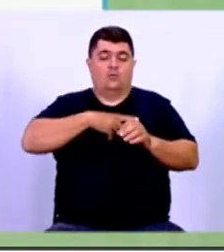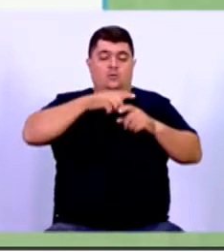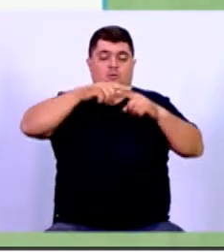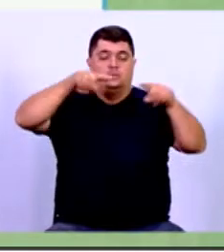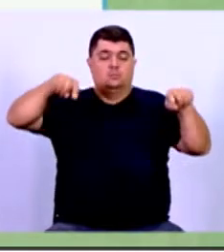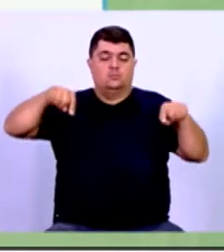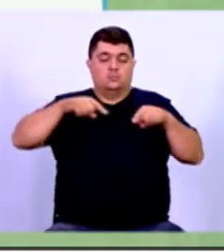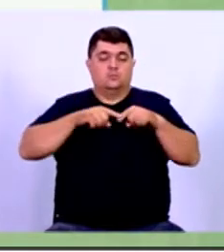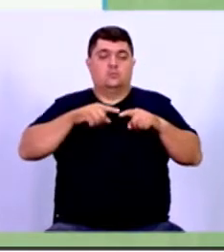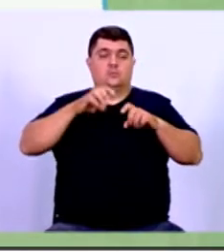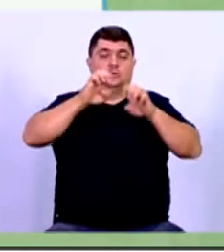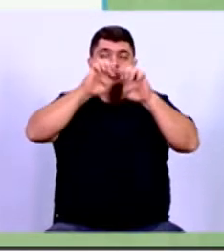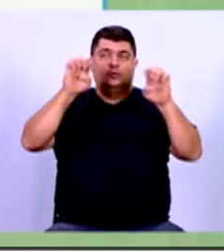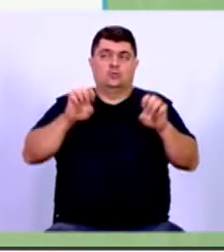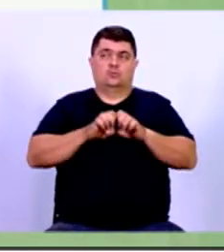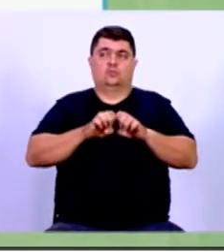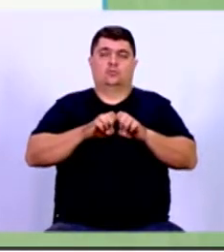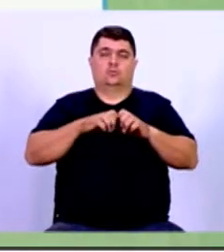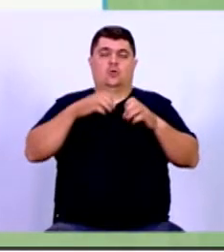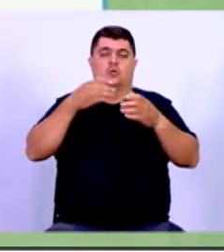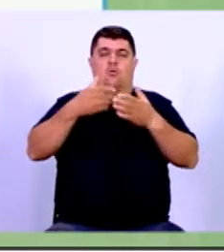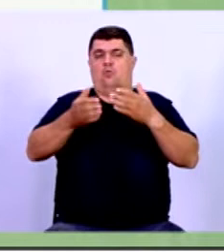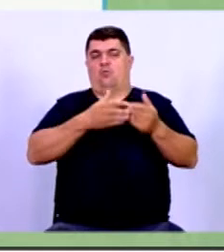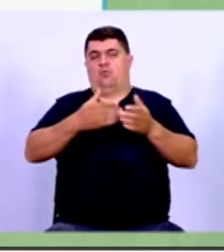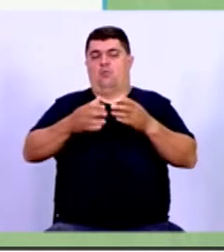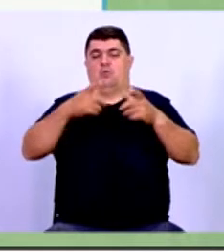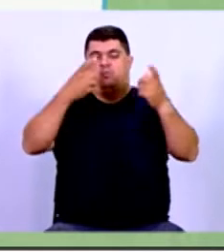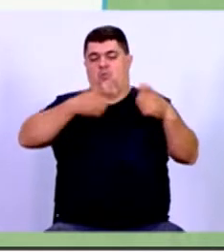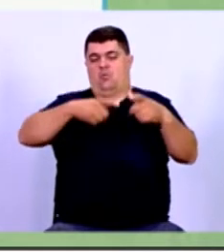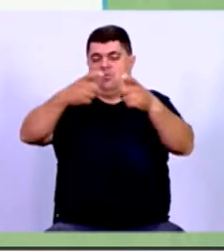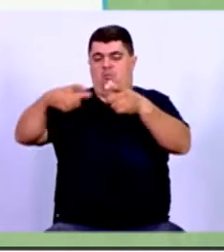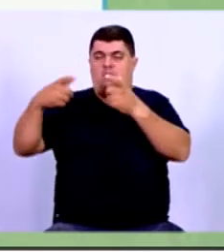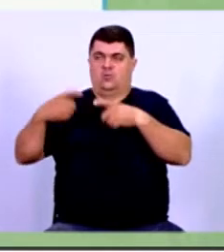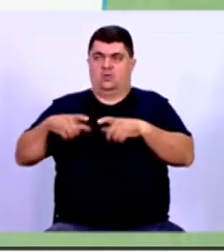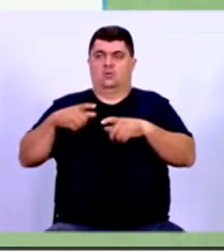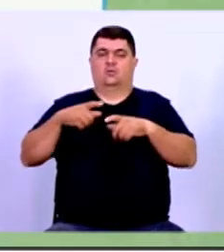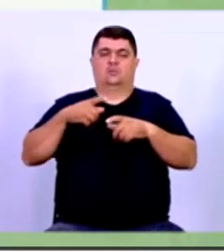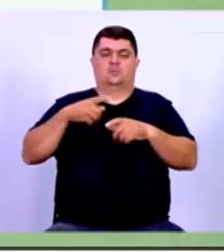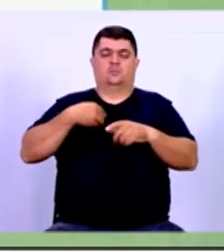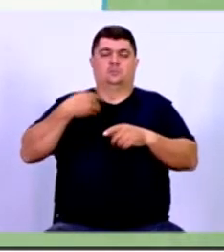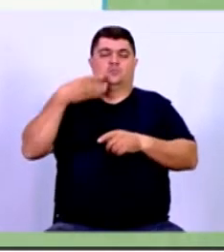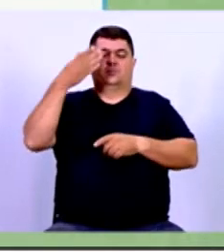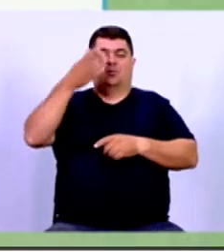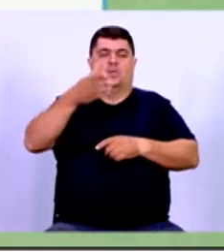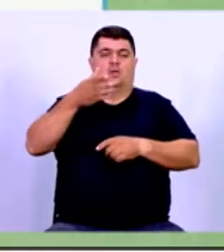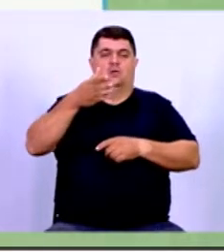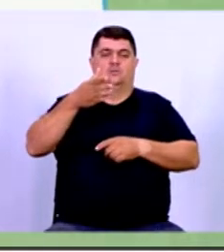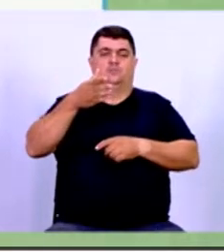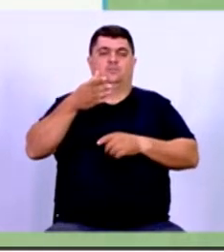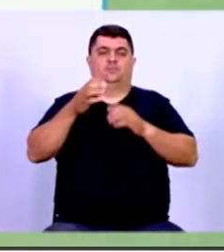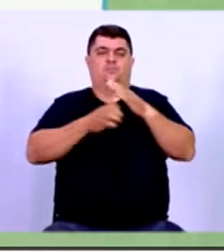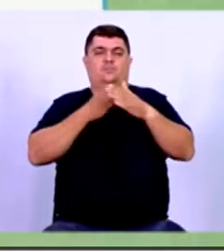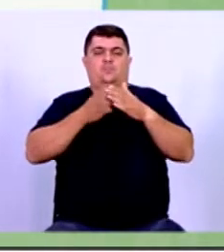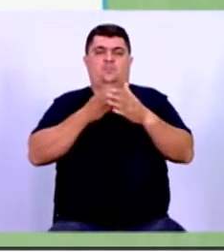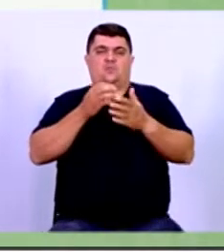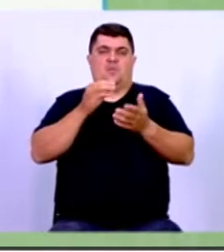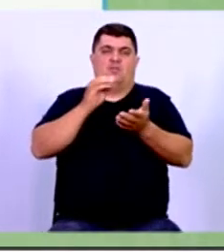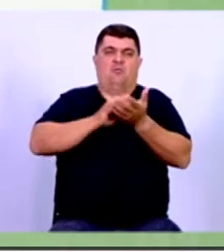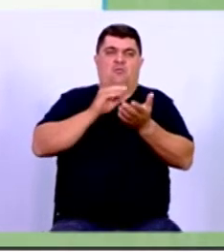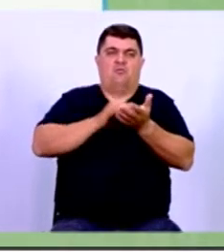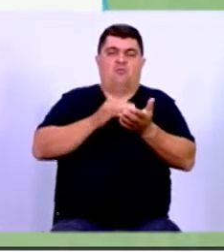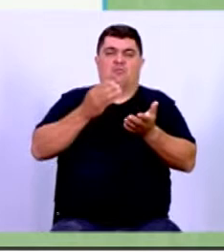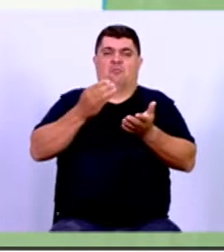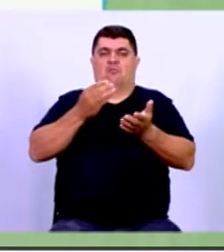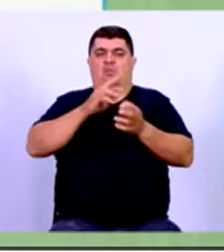porque você não vai aí, né, enquanto agente de integração, a empresa que faz o ponte, o